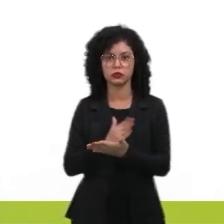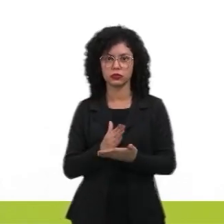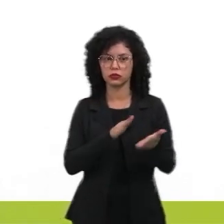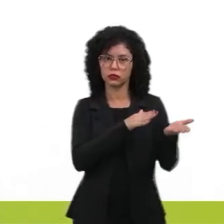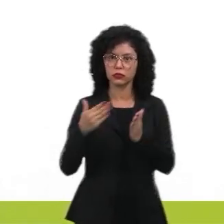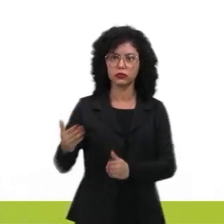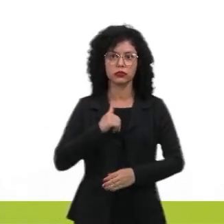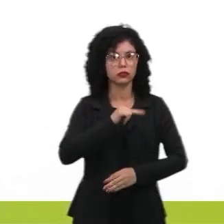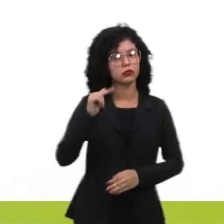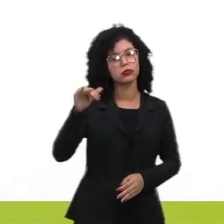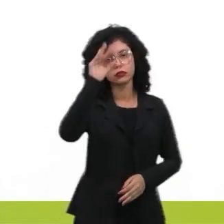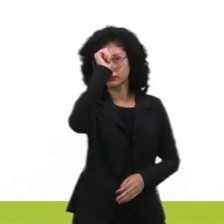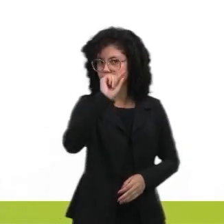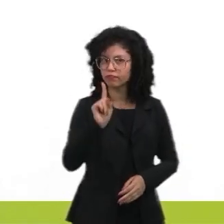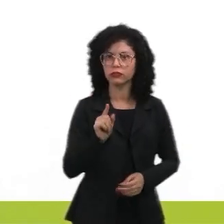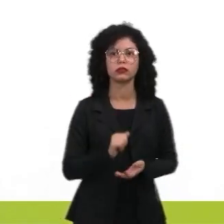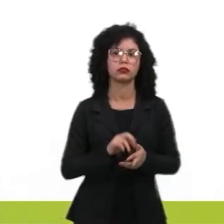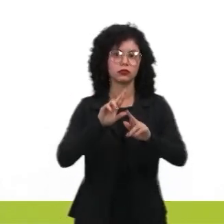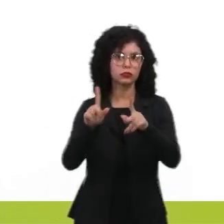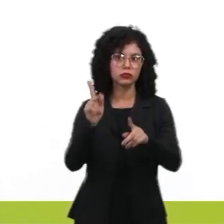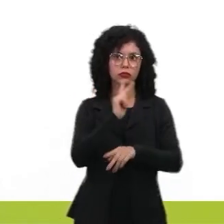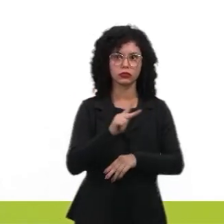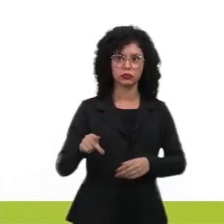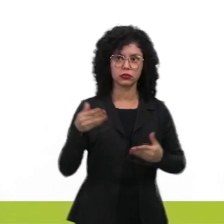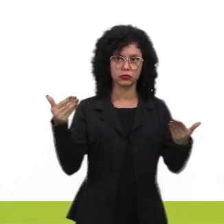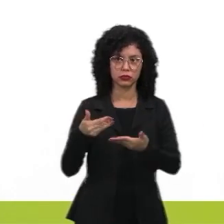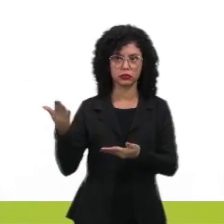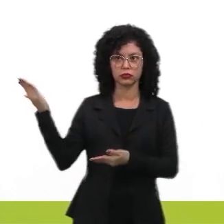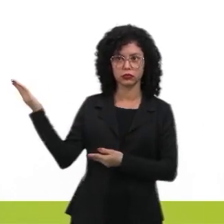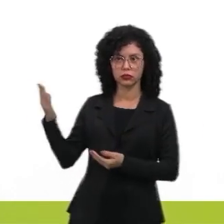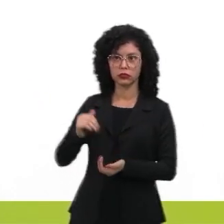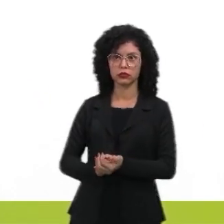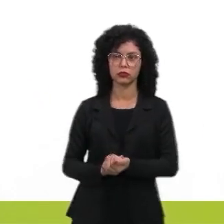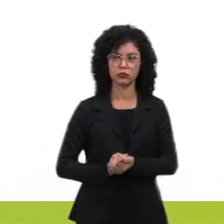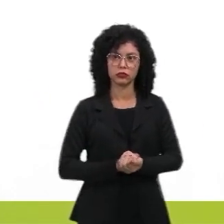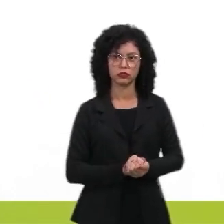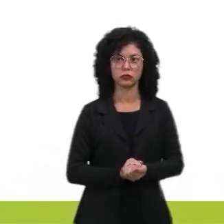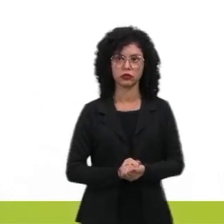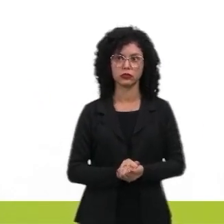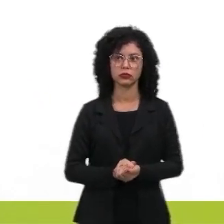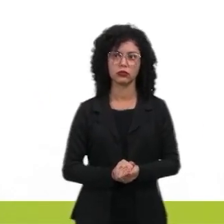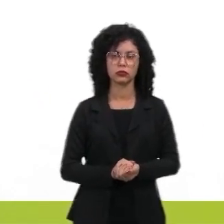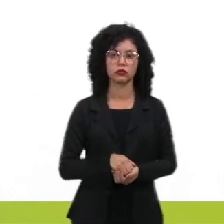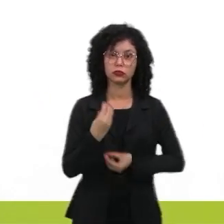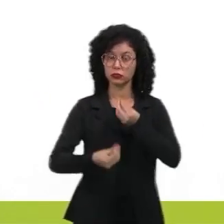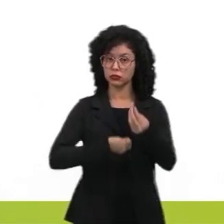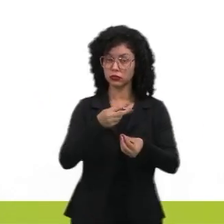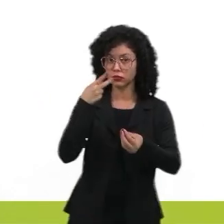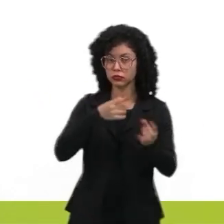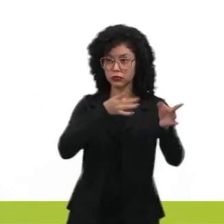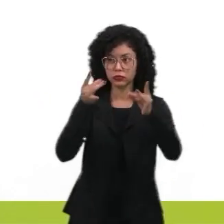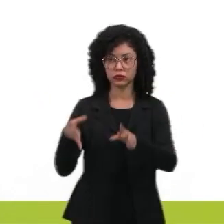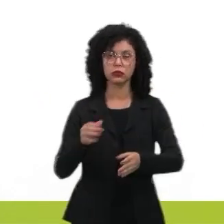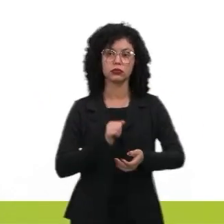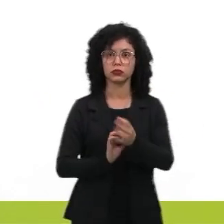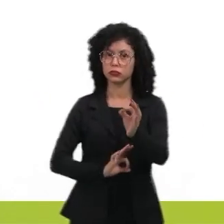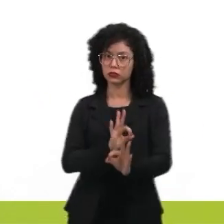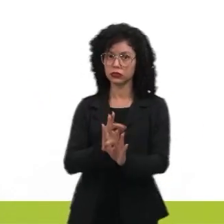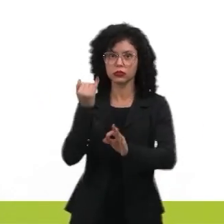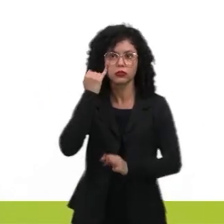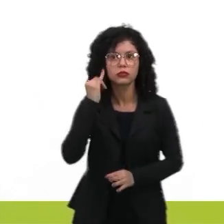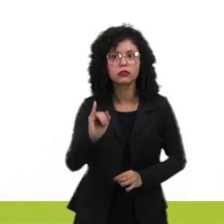parte de vocês nunca aprendeu. A gente vai usar agora o macete do professor James. Vamos lá, segue a linha aqui, ó. Como diz lá as dicas, né, a gente montou aqui a